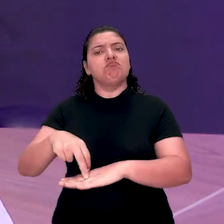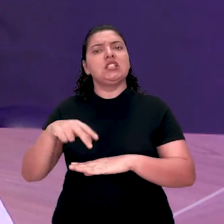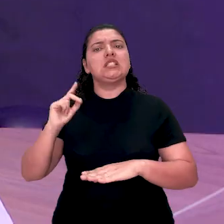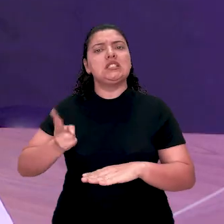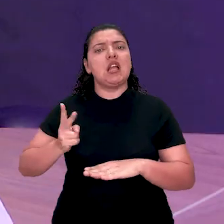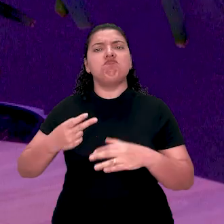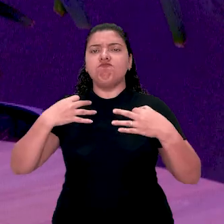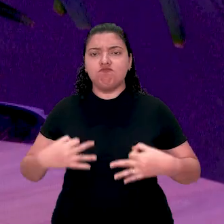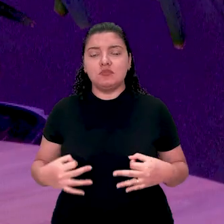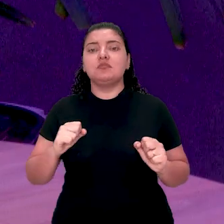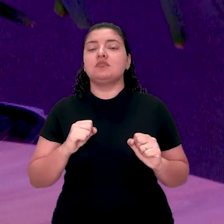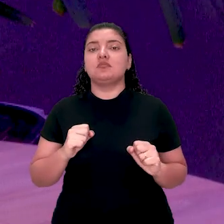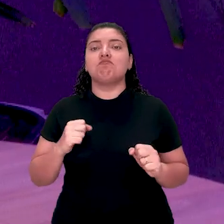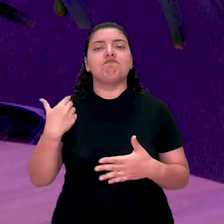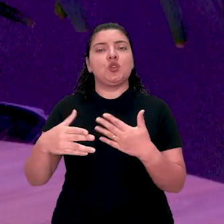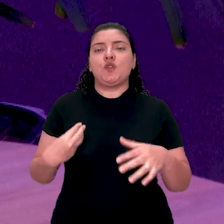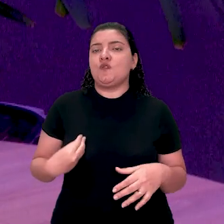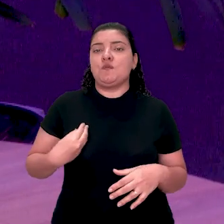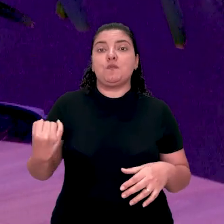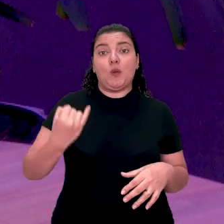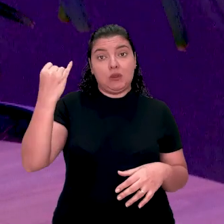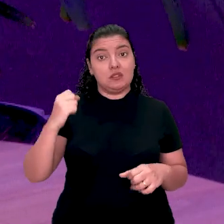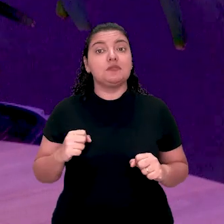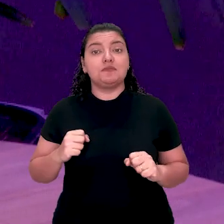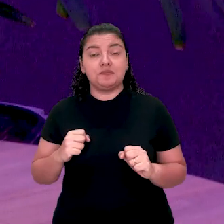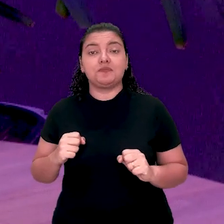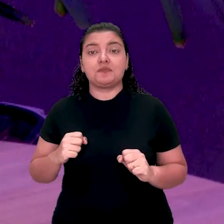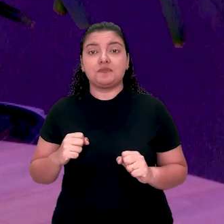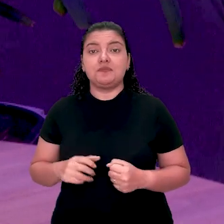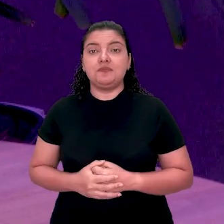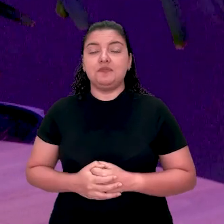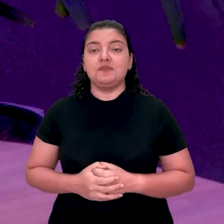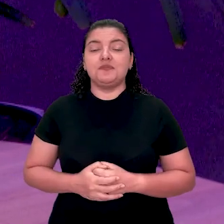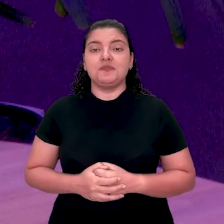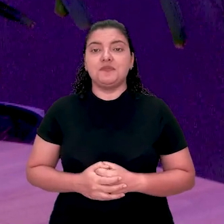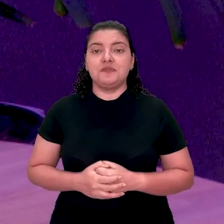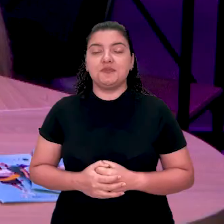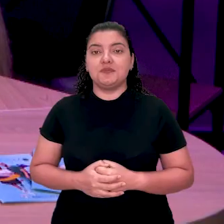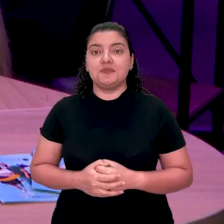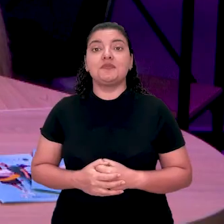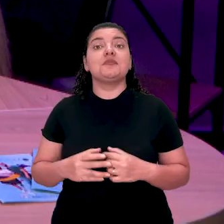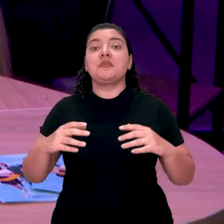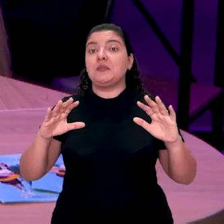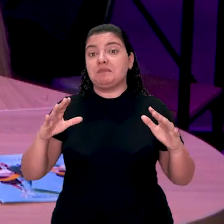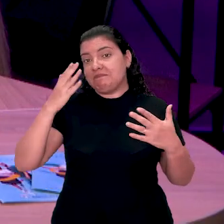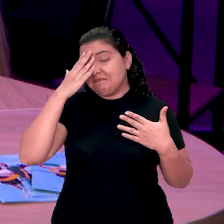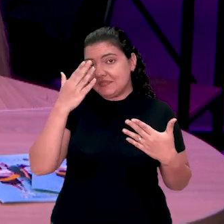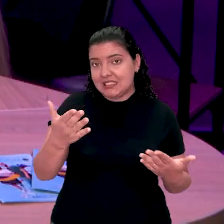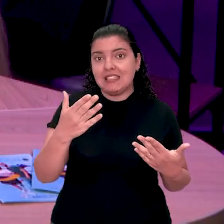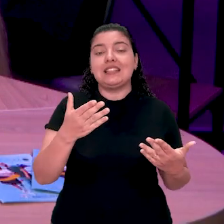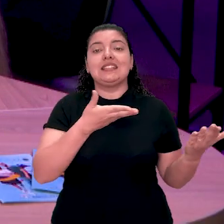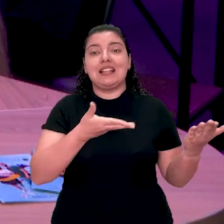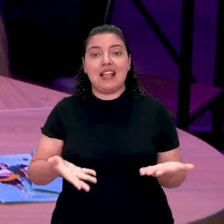se colocava mesmo, e isso assim foi fundamental, né? Foi muito bom. É isso, queria te agradecer por ter